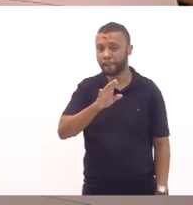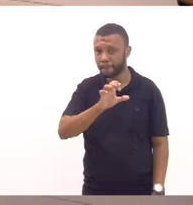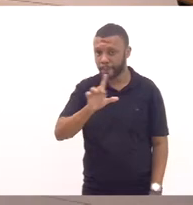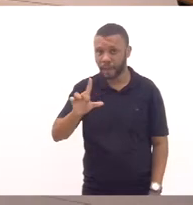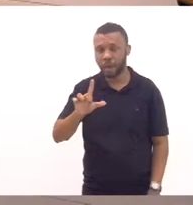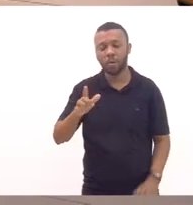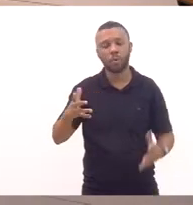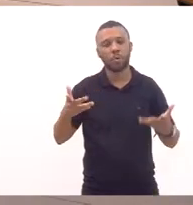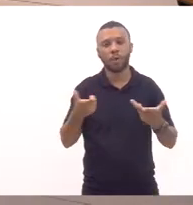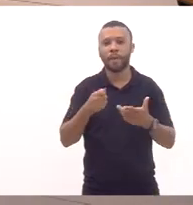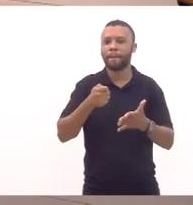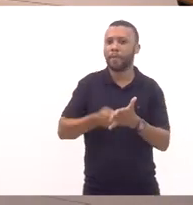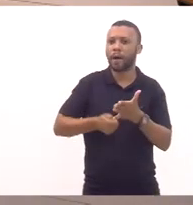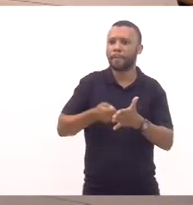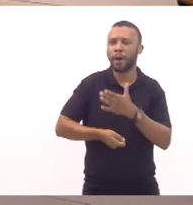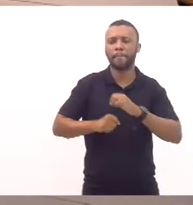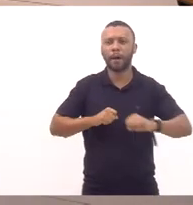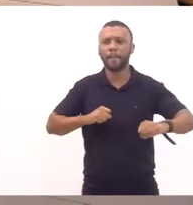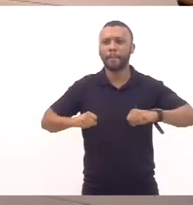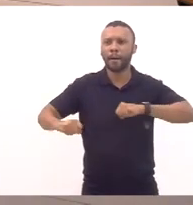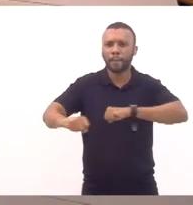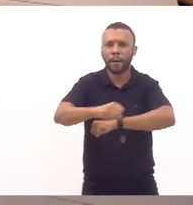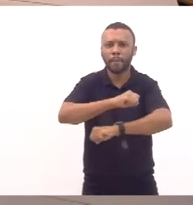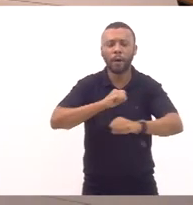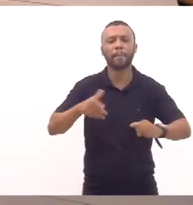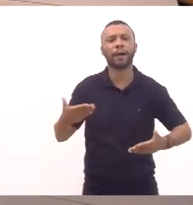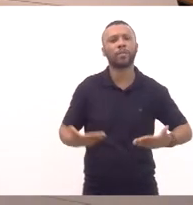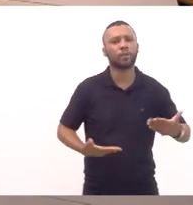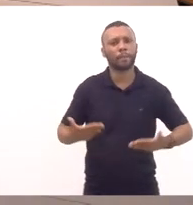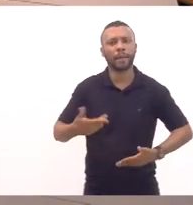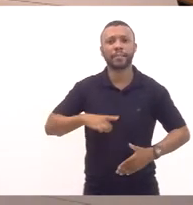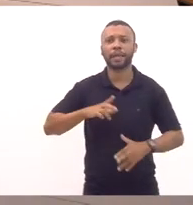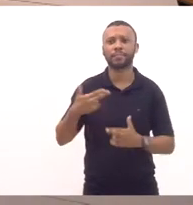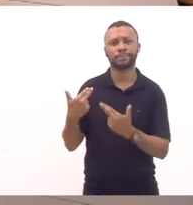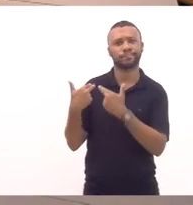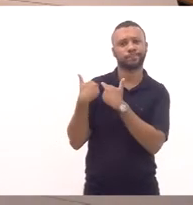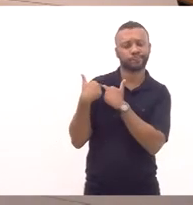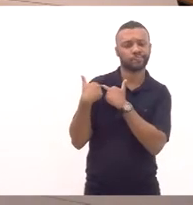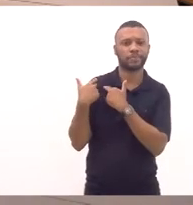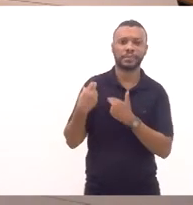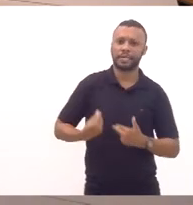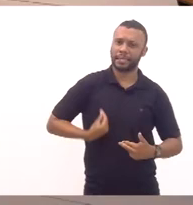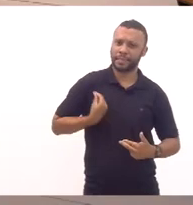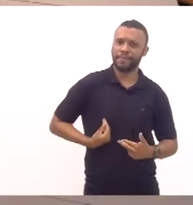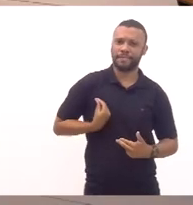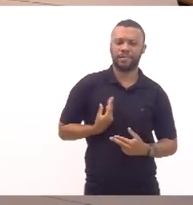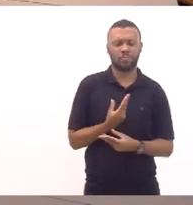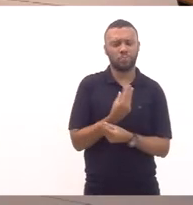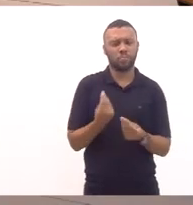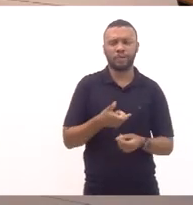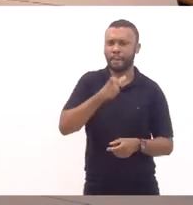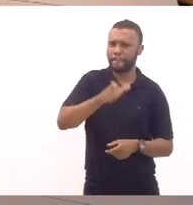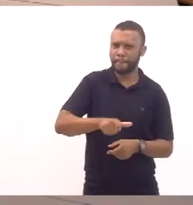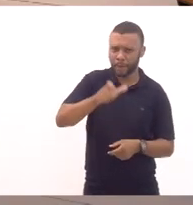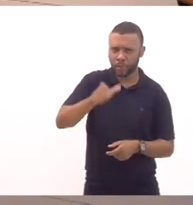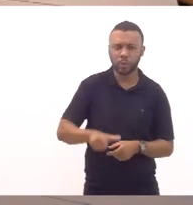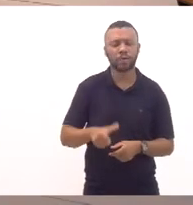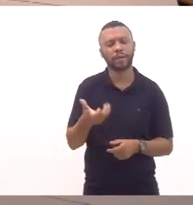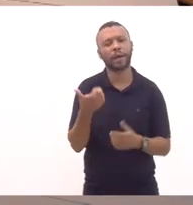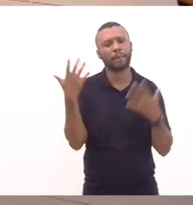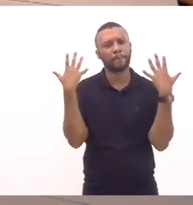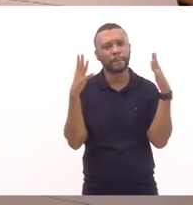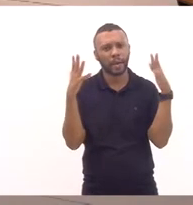de luta, uma doméstica que tanta responsabilidade tem na vida de tantas pessoas. Então,